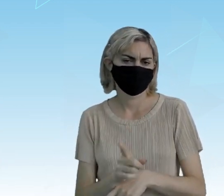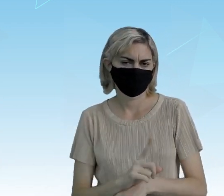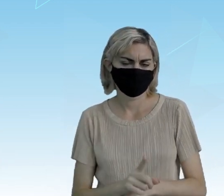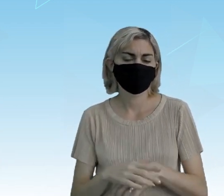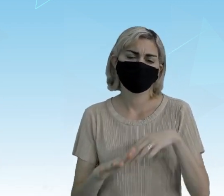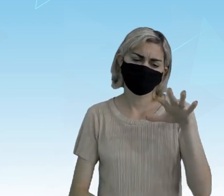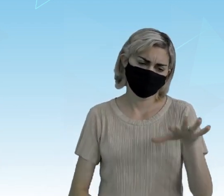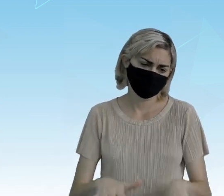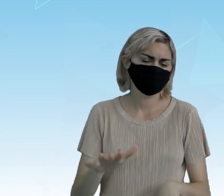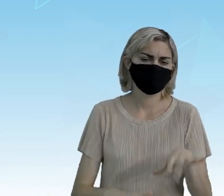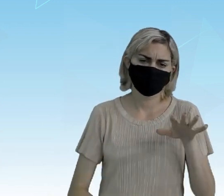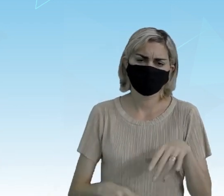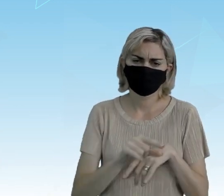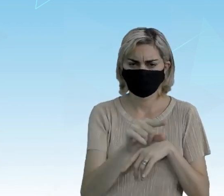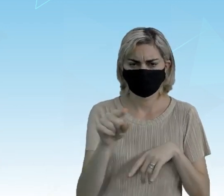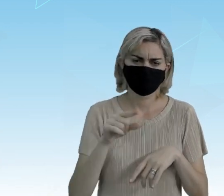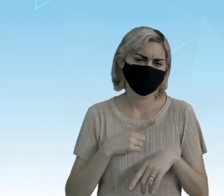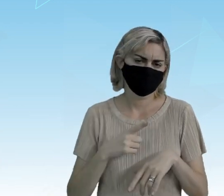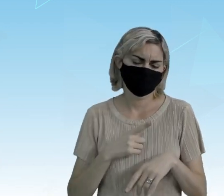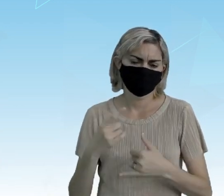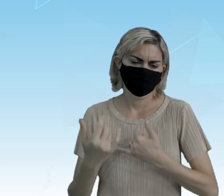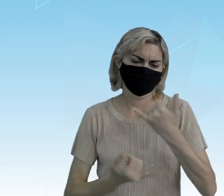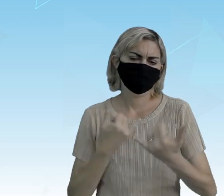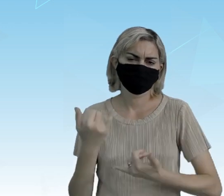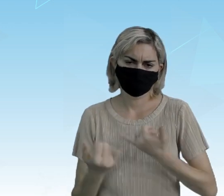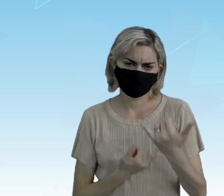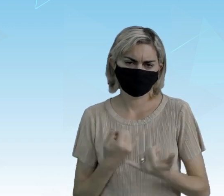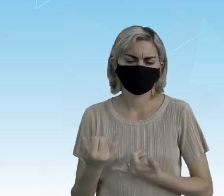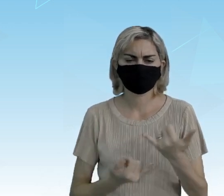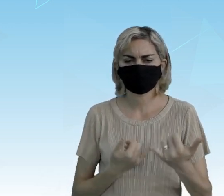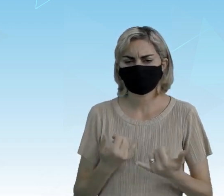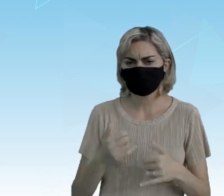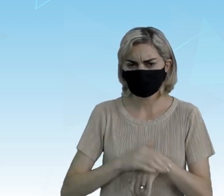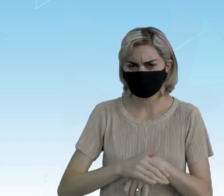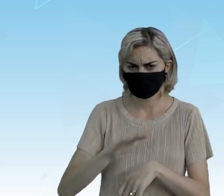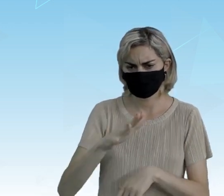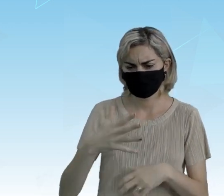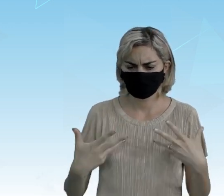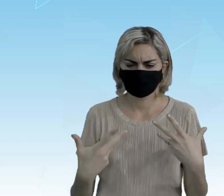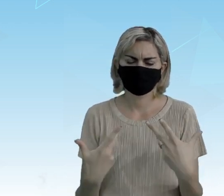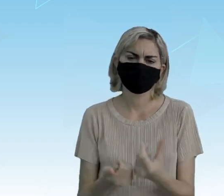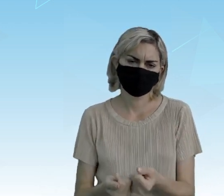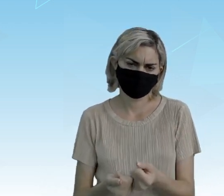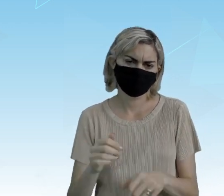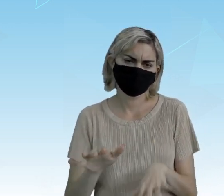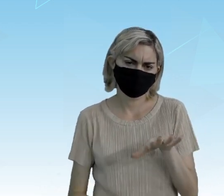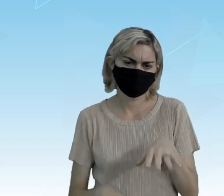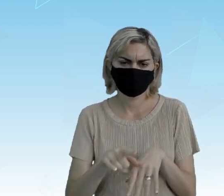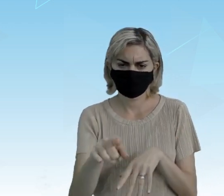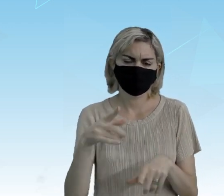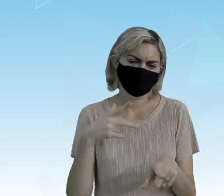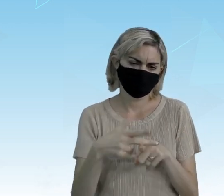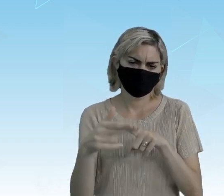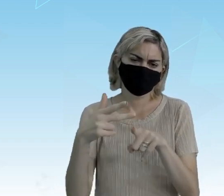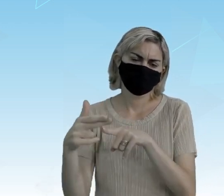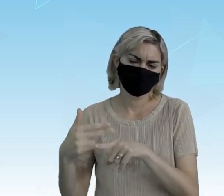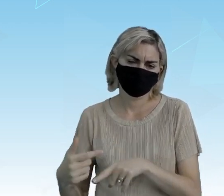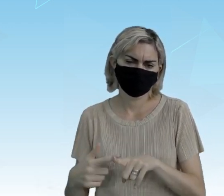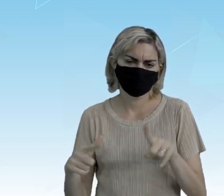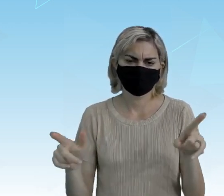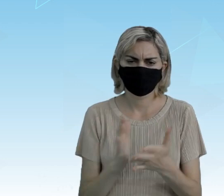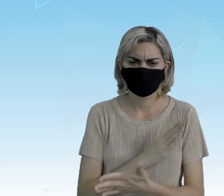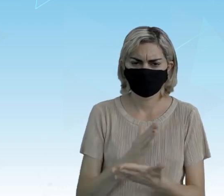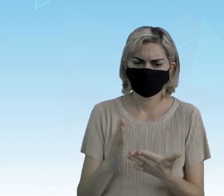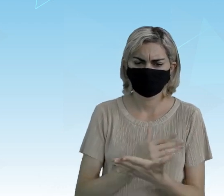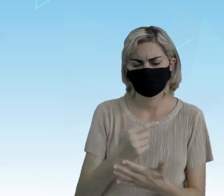Então, geralmente, aquilo que você tem naquela brincadeira, naquela atividade que você tem mais habilidade, provavelmente você vai vencer. Mas em algumas você